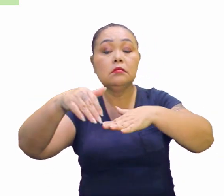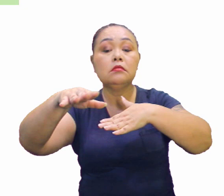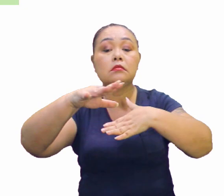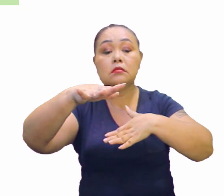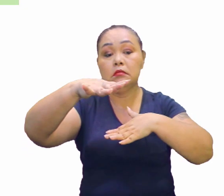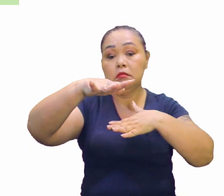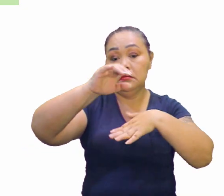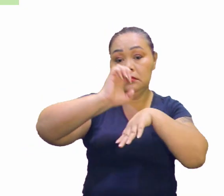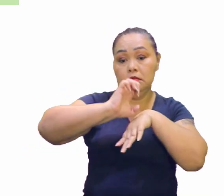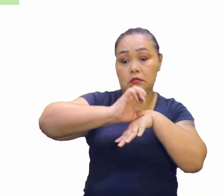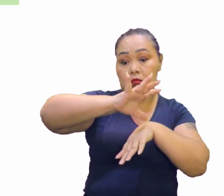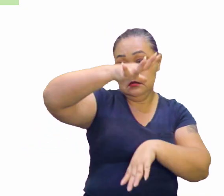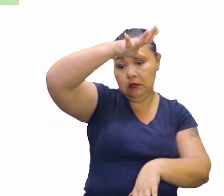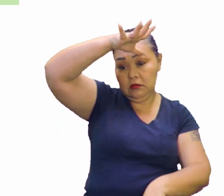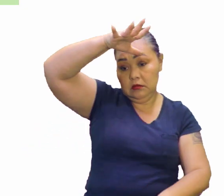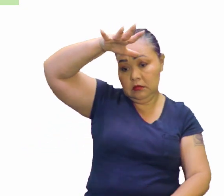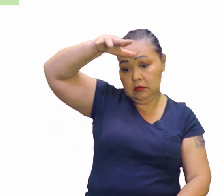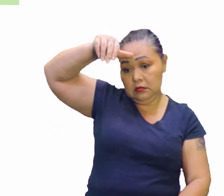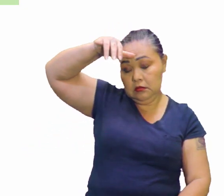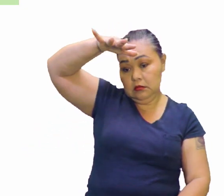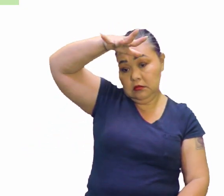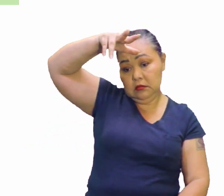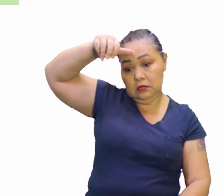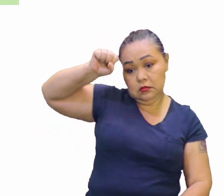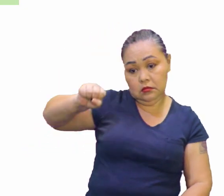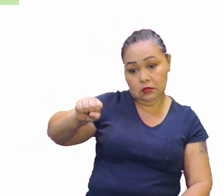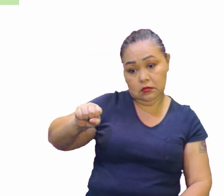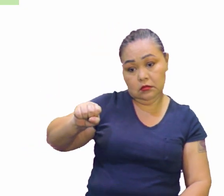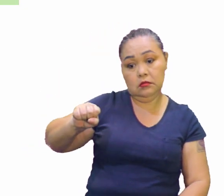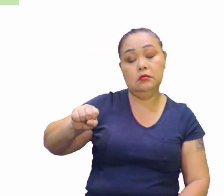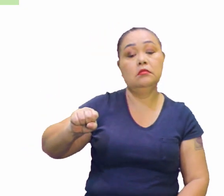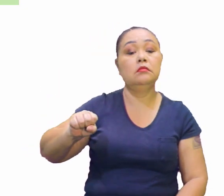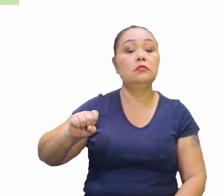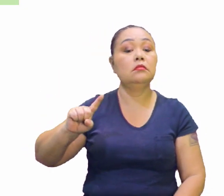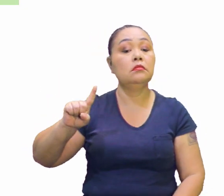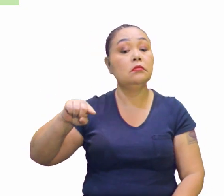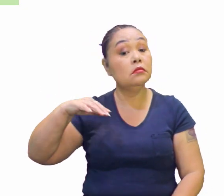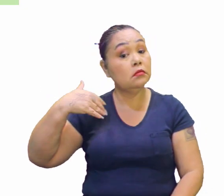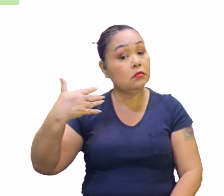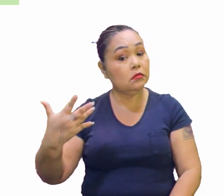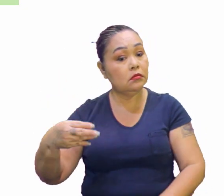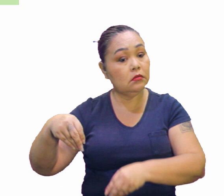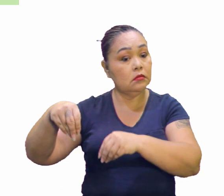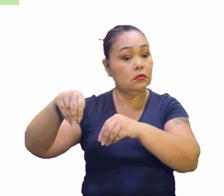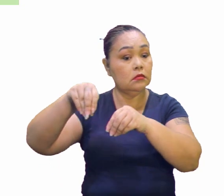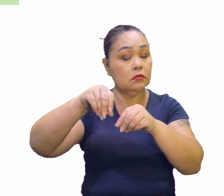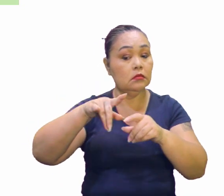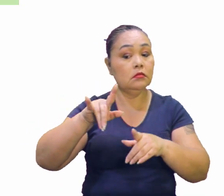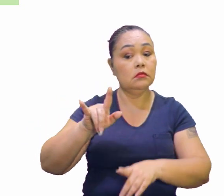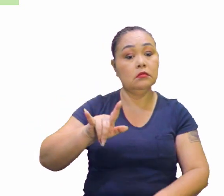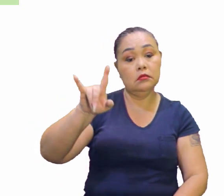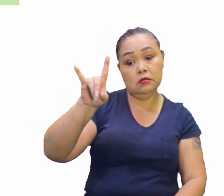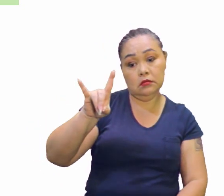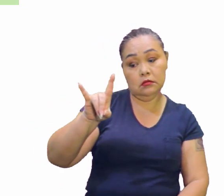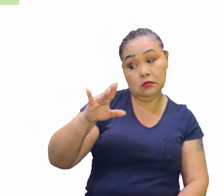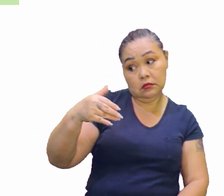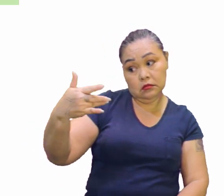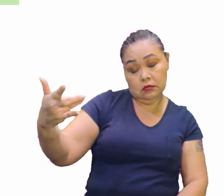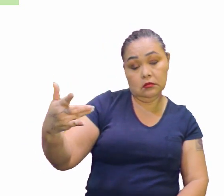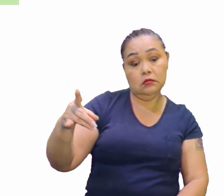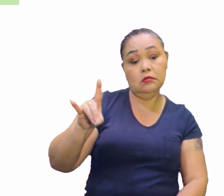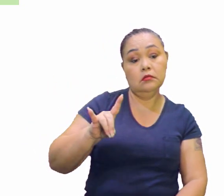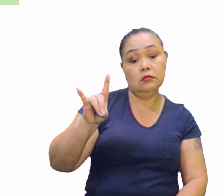parte dos estados do Mato Grosso e do Mato Grosso do Sul, além dos territórios da nossa